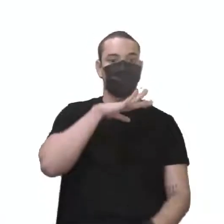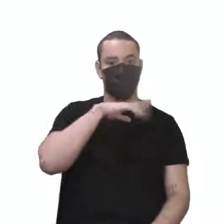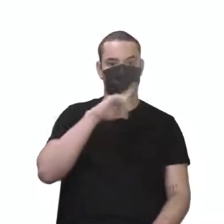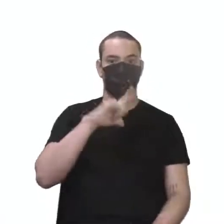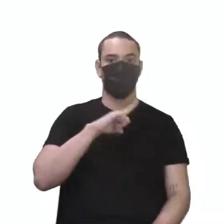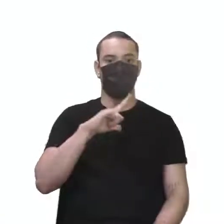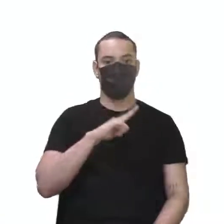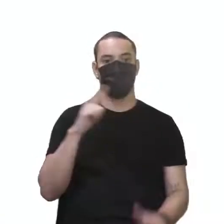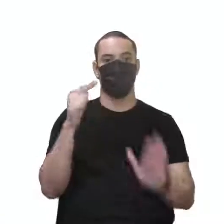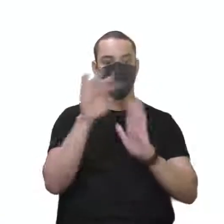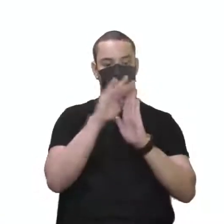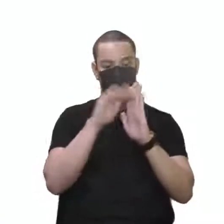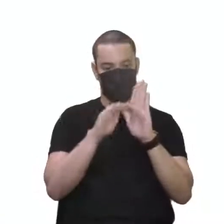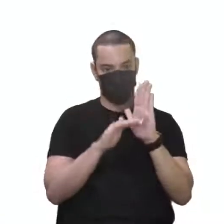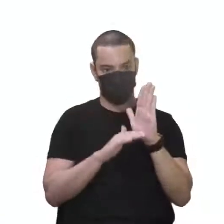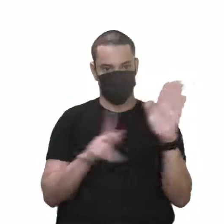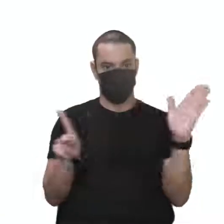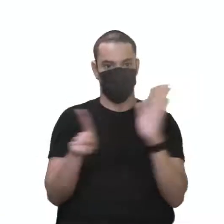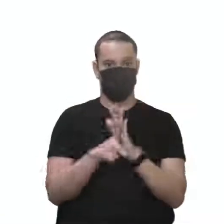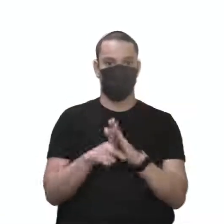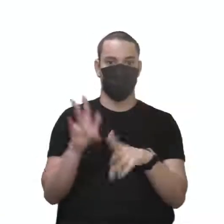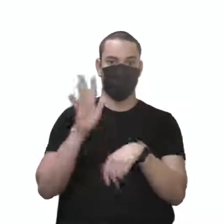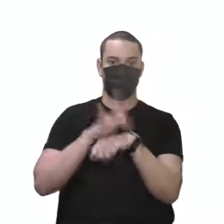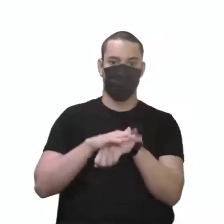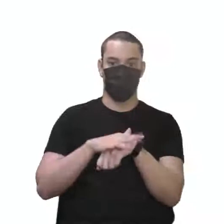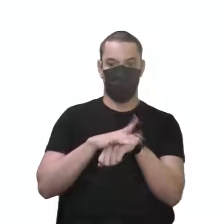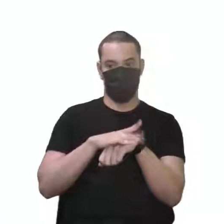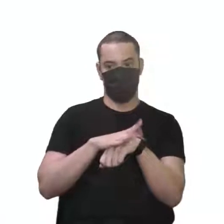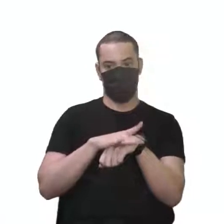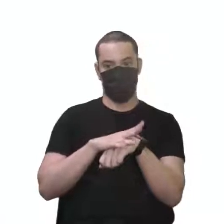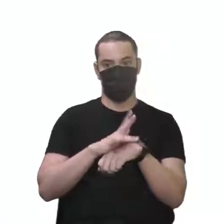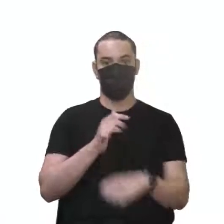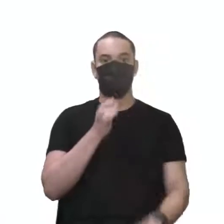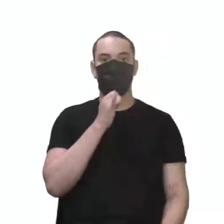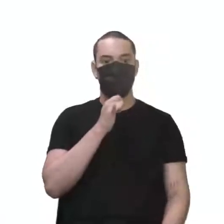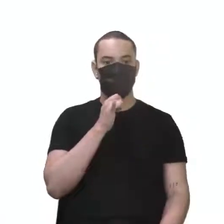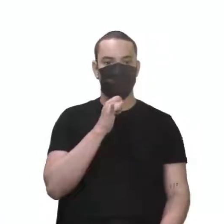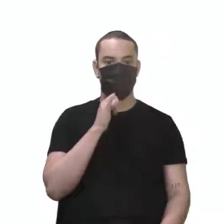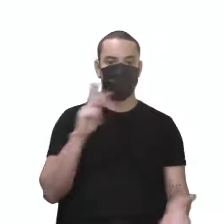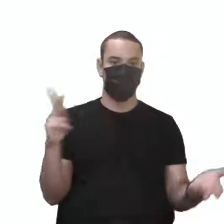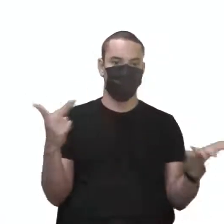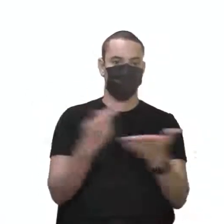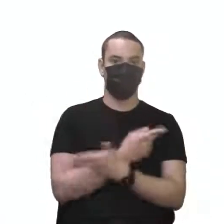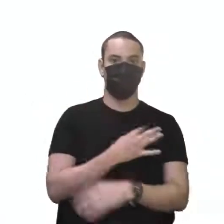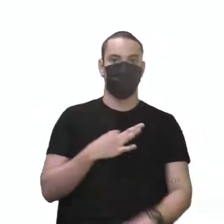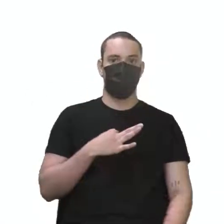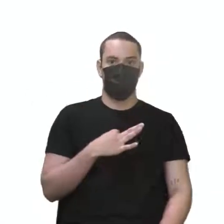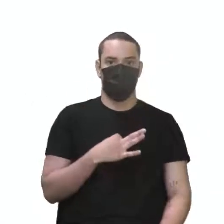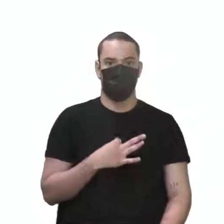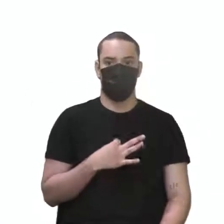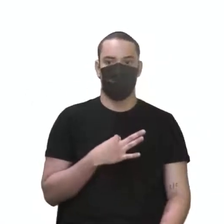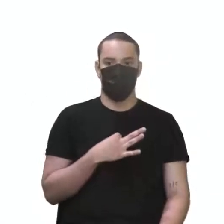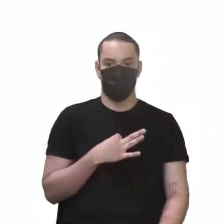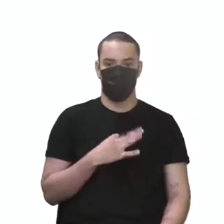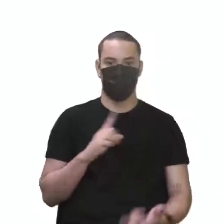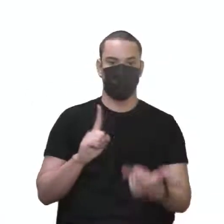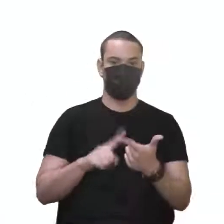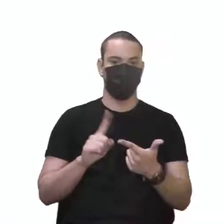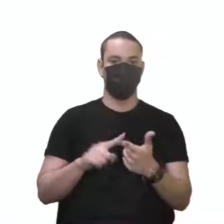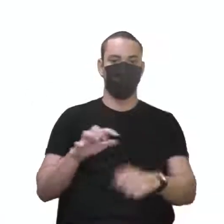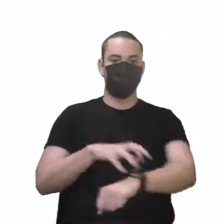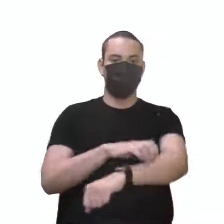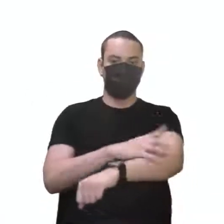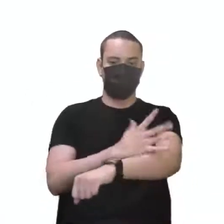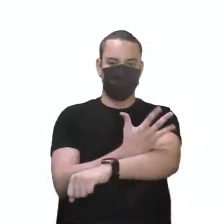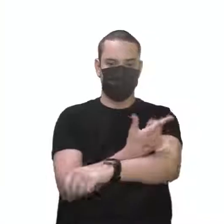uma série de representantes patogênicos, como exemplo, os que causam a tuberculose, a